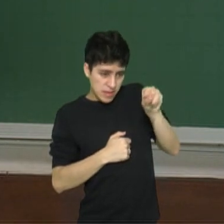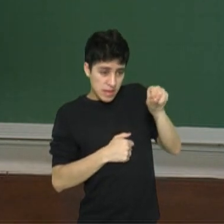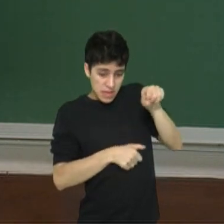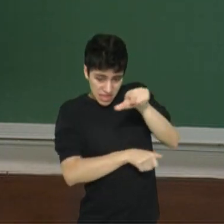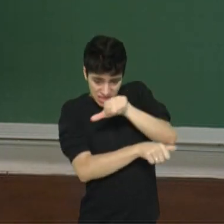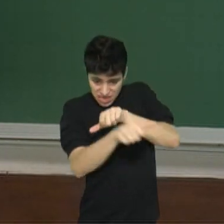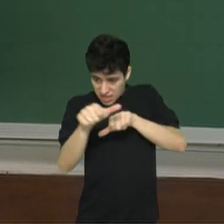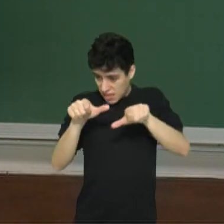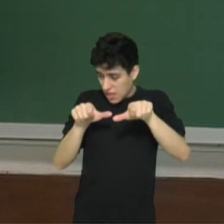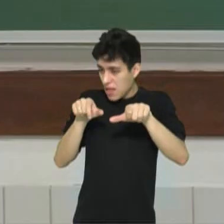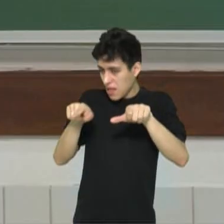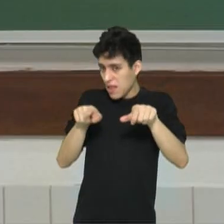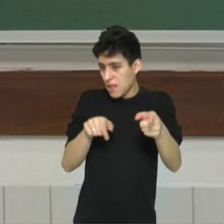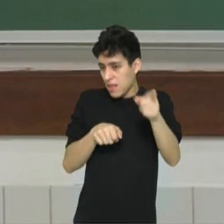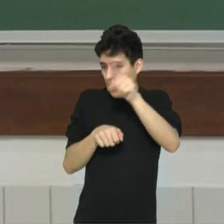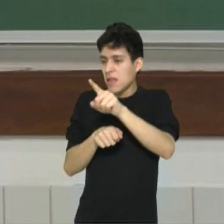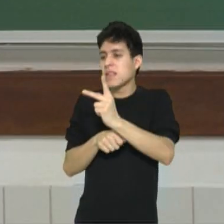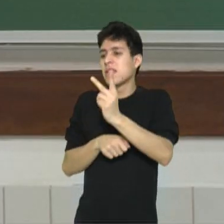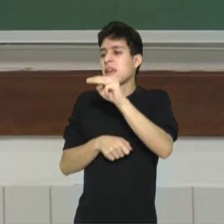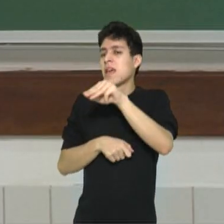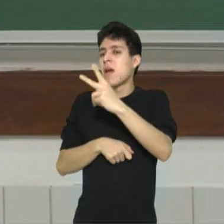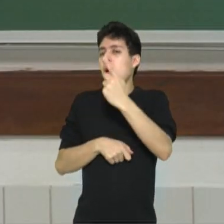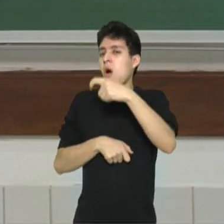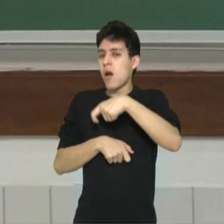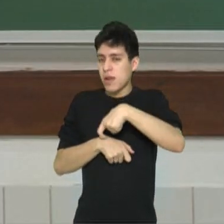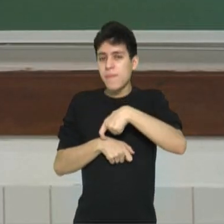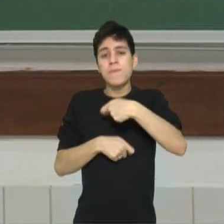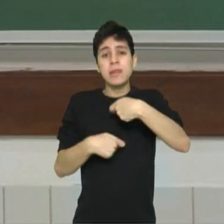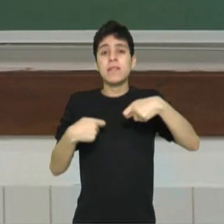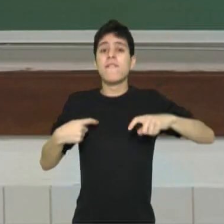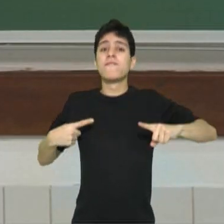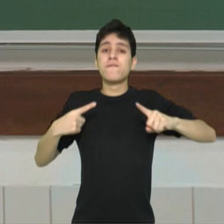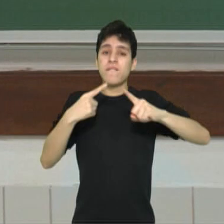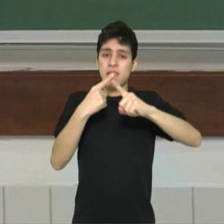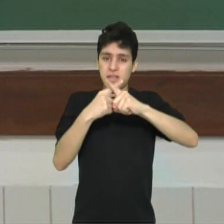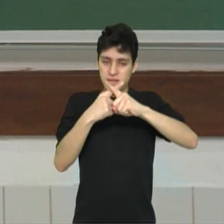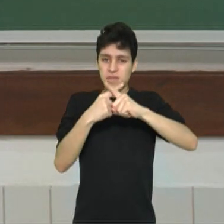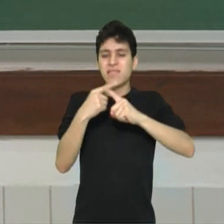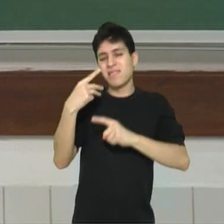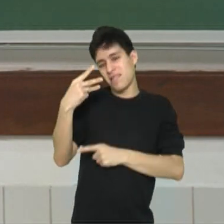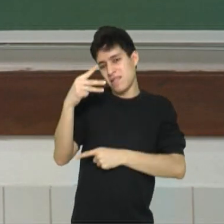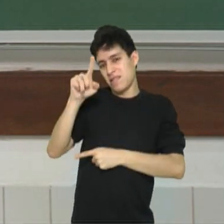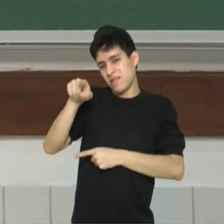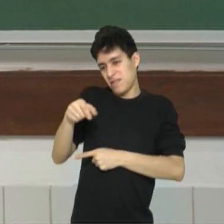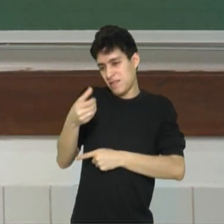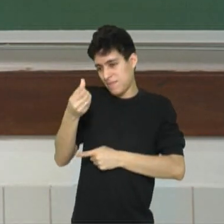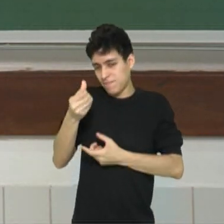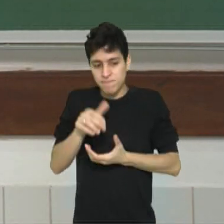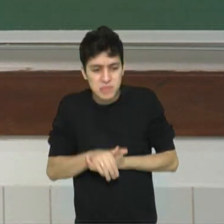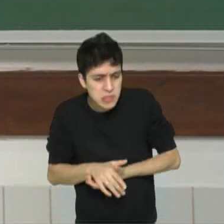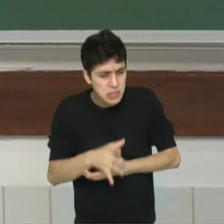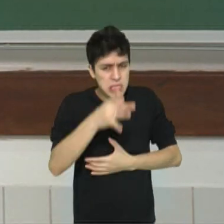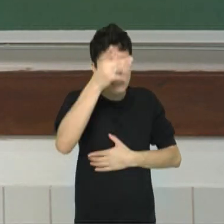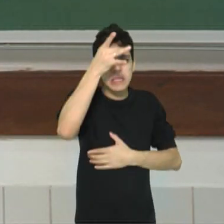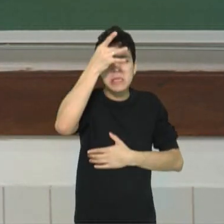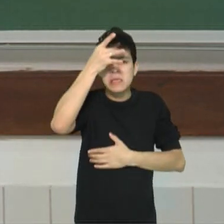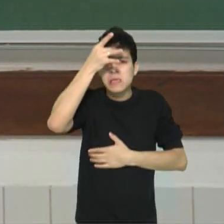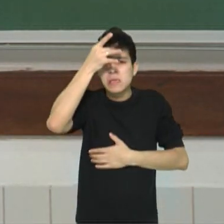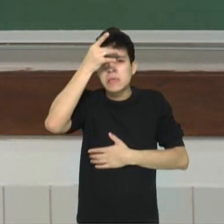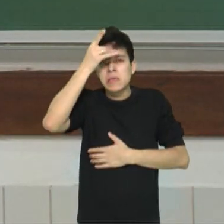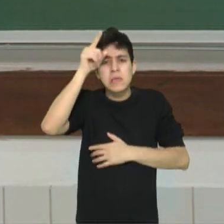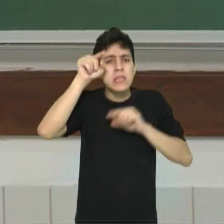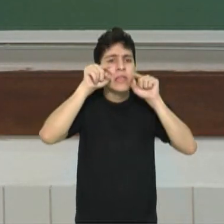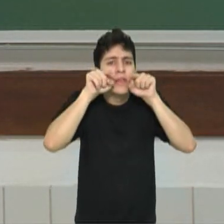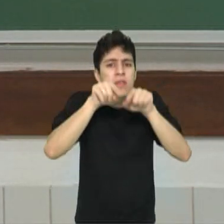transformar ela para quilômetros por hora, eu vou multiplicar por 3,6. Sabendo disso, né, já